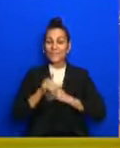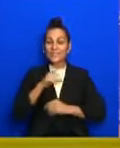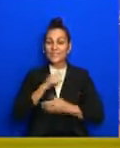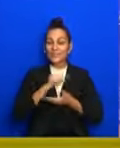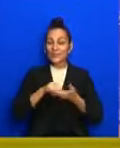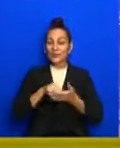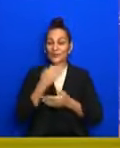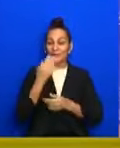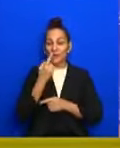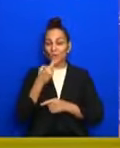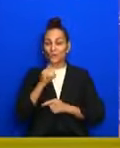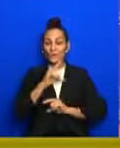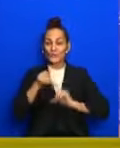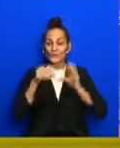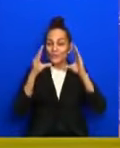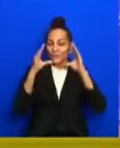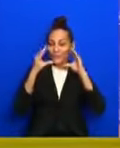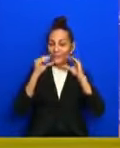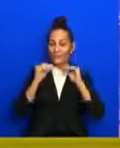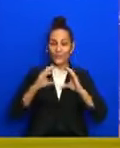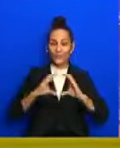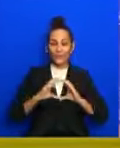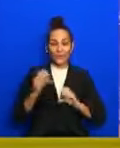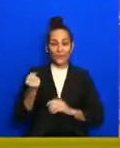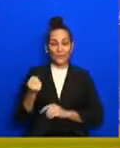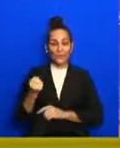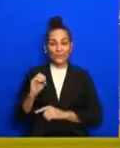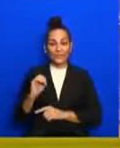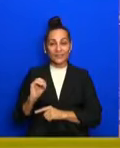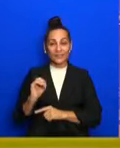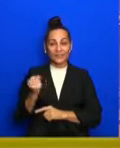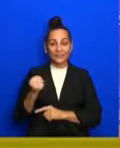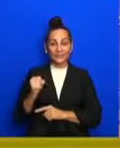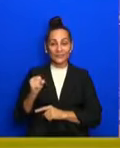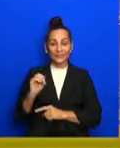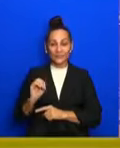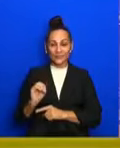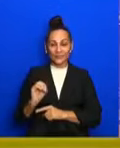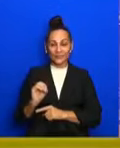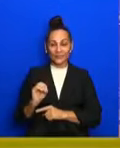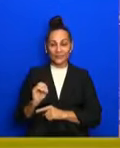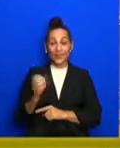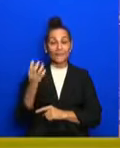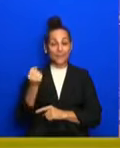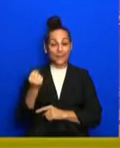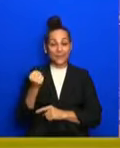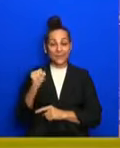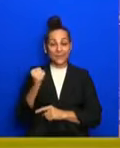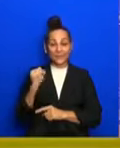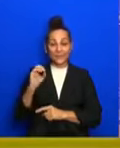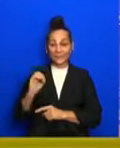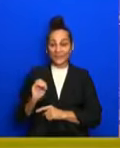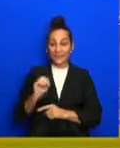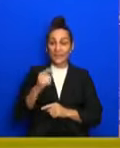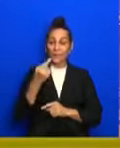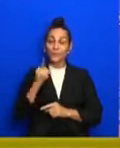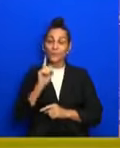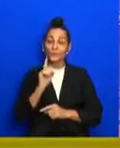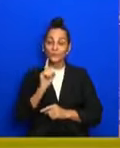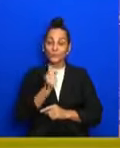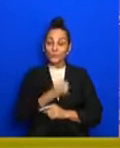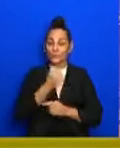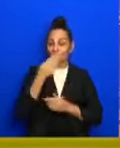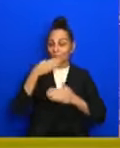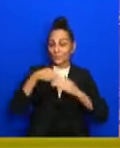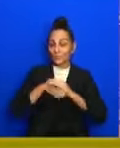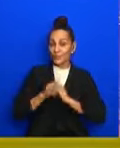tem Loto Fácil, último sorteio da noite. Bola branca, 80. Branca, 80. E agora o sétimo e último